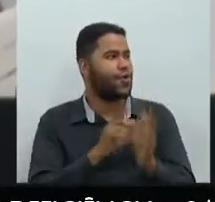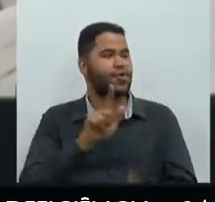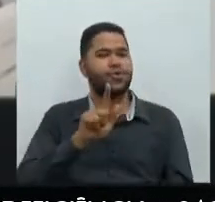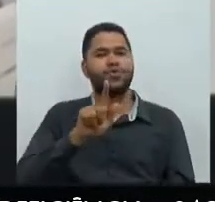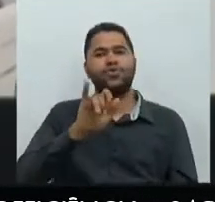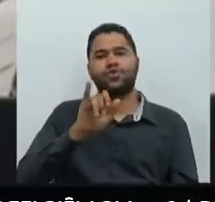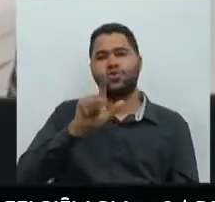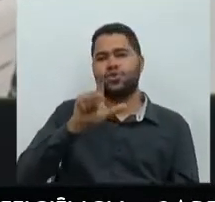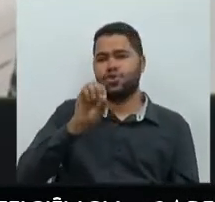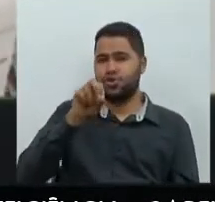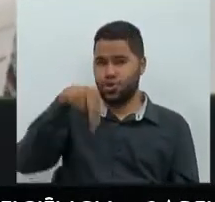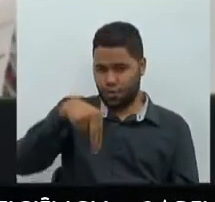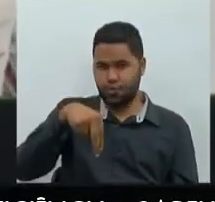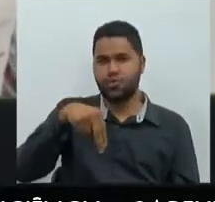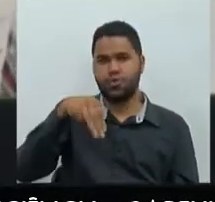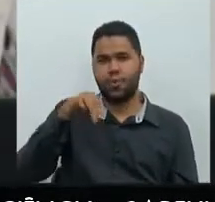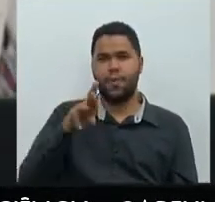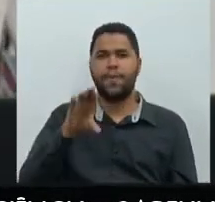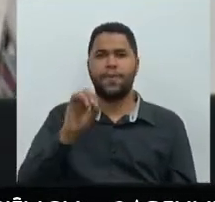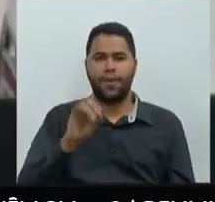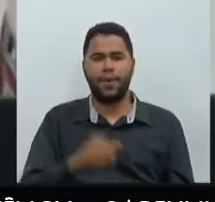né?